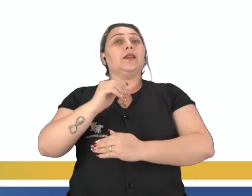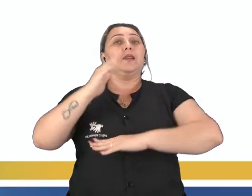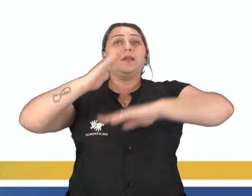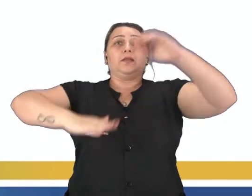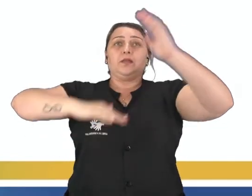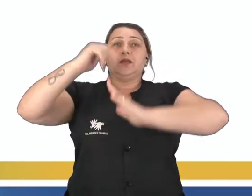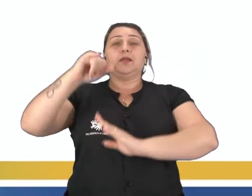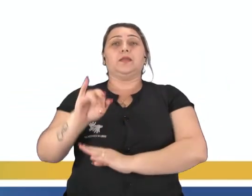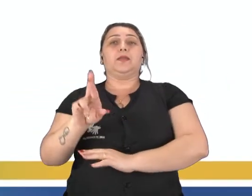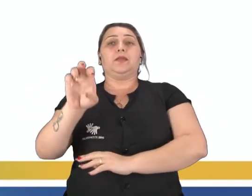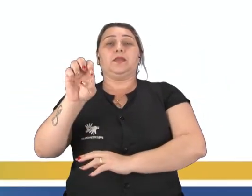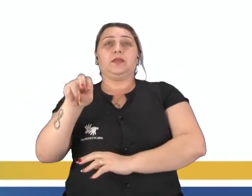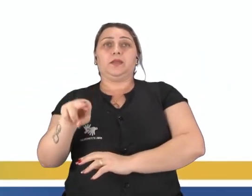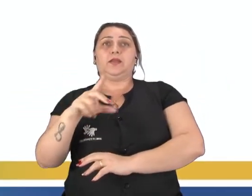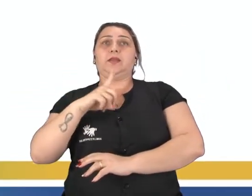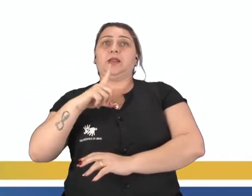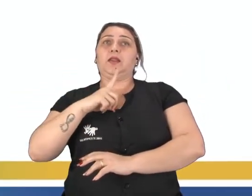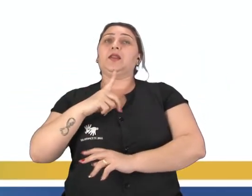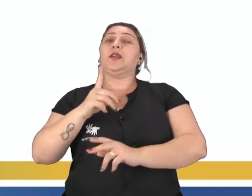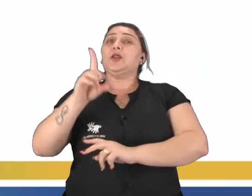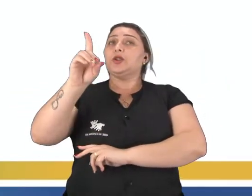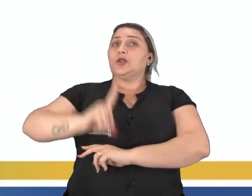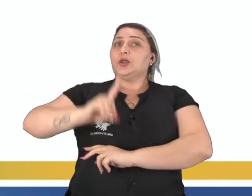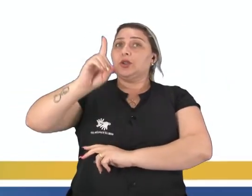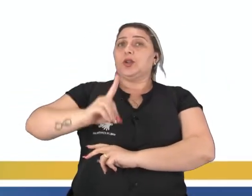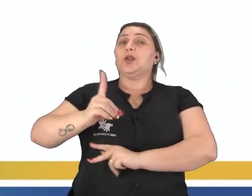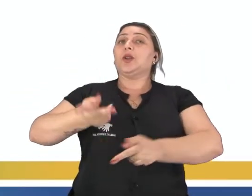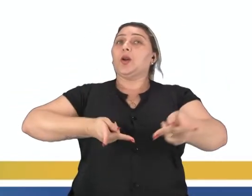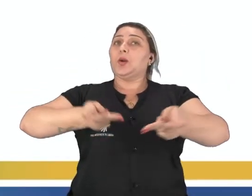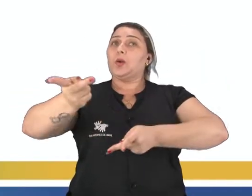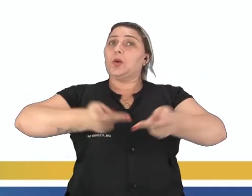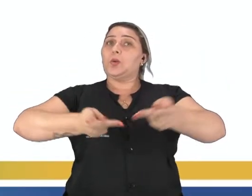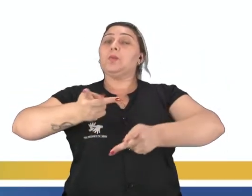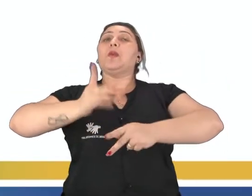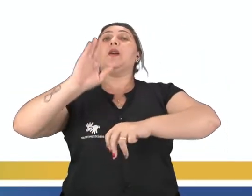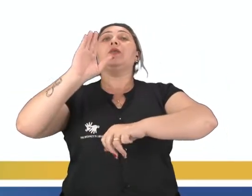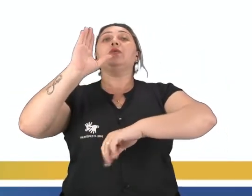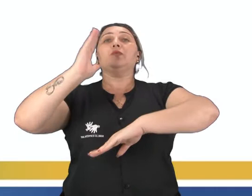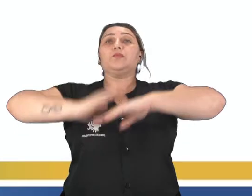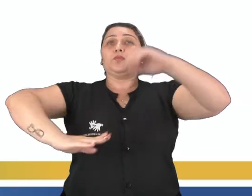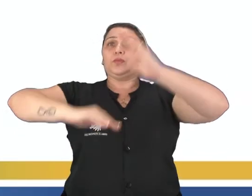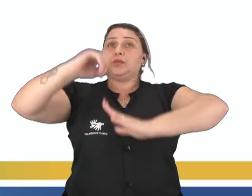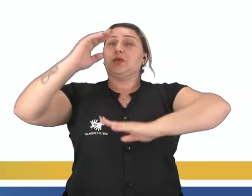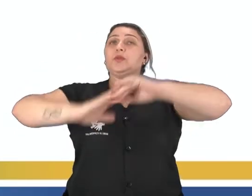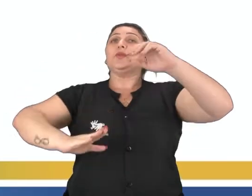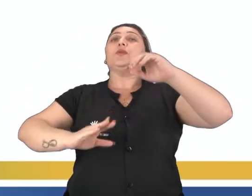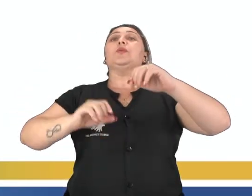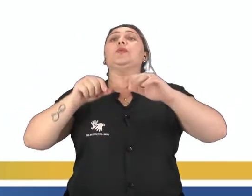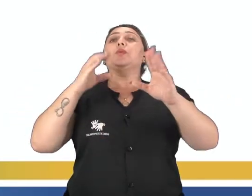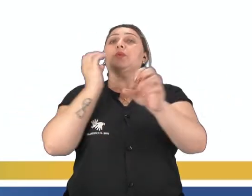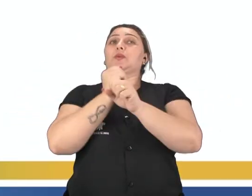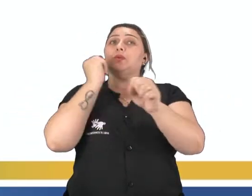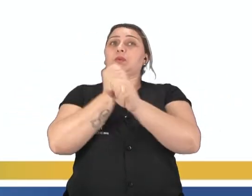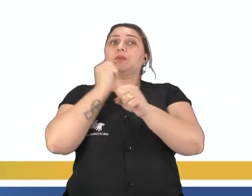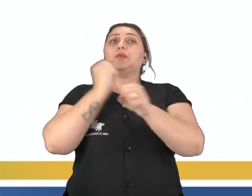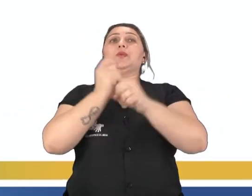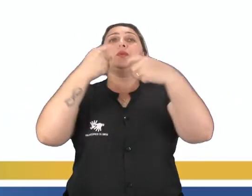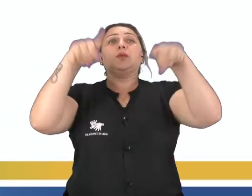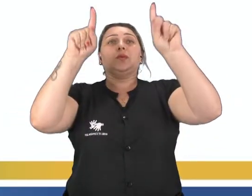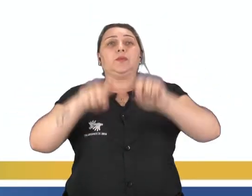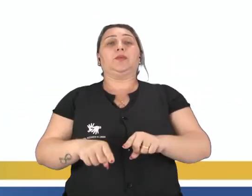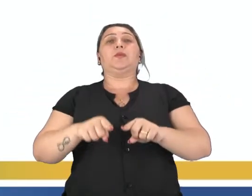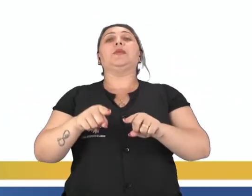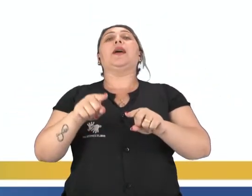função, Irene tem direito a um plano de carreira, em que a universidade atribui uma pontuação ao funcionário de acordo com alguns